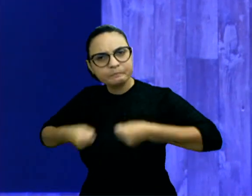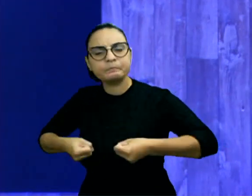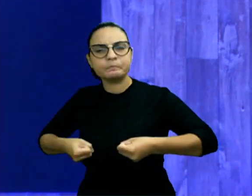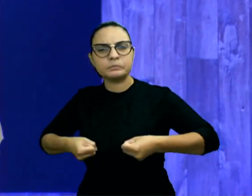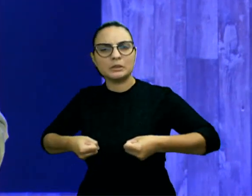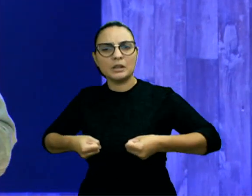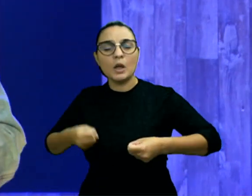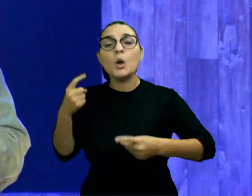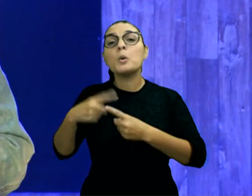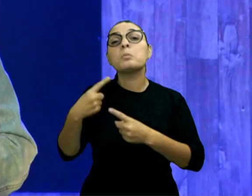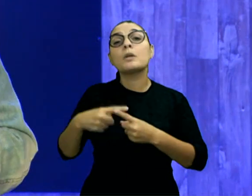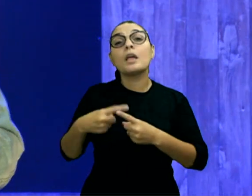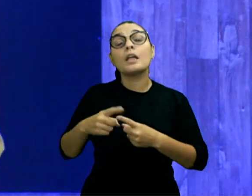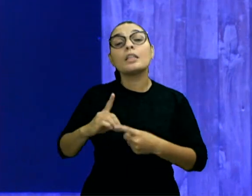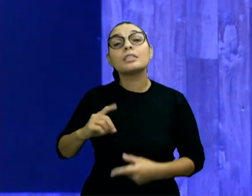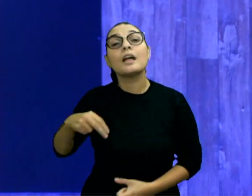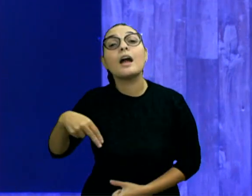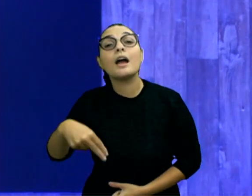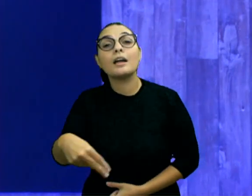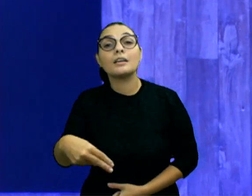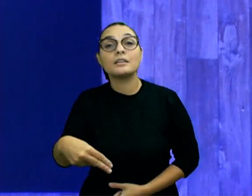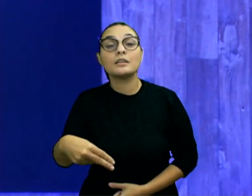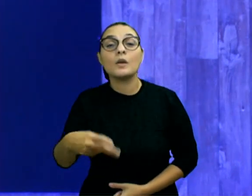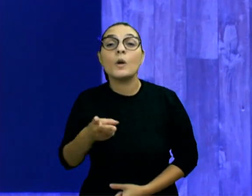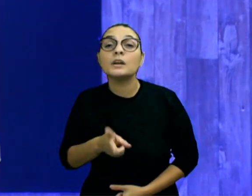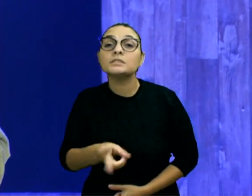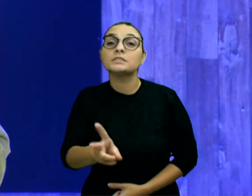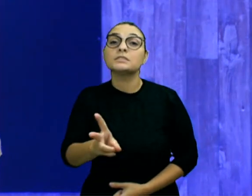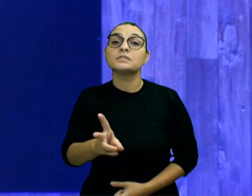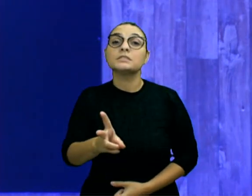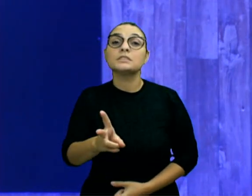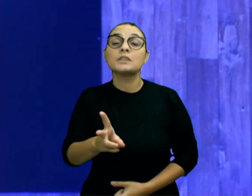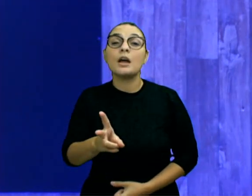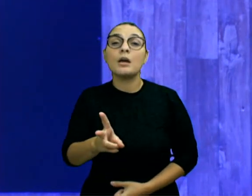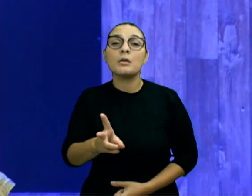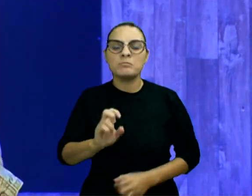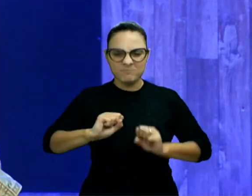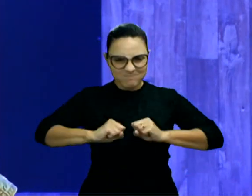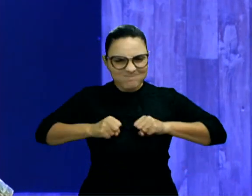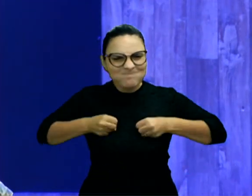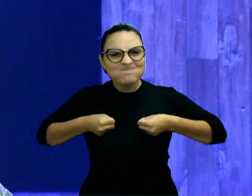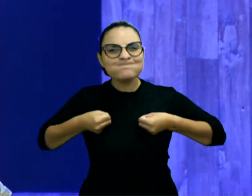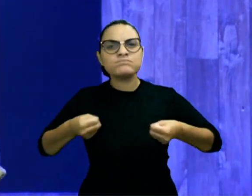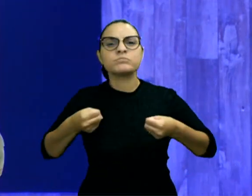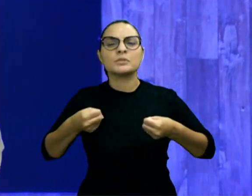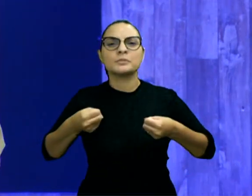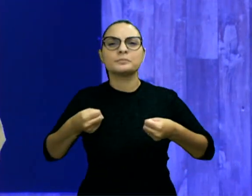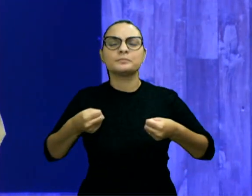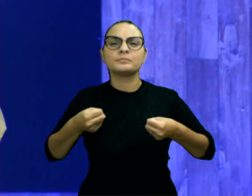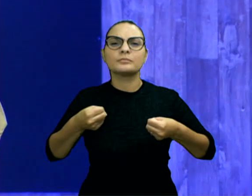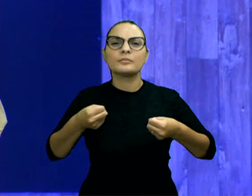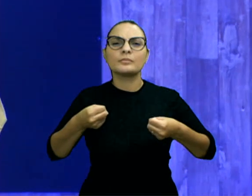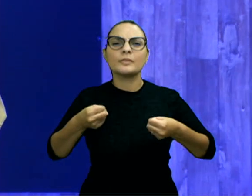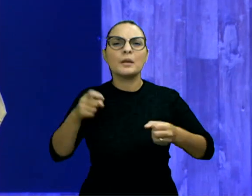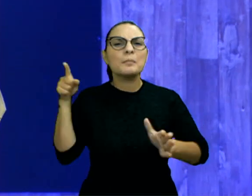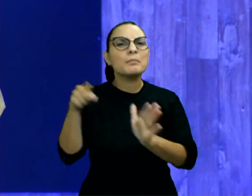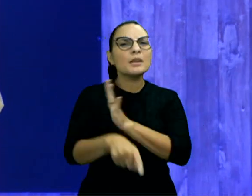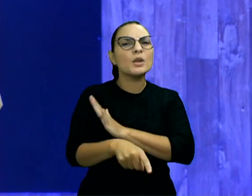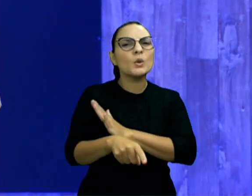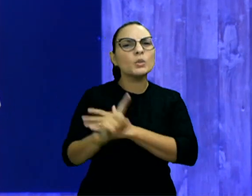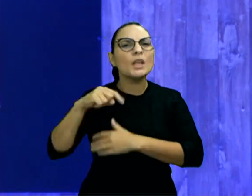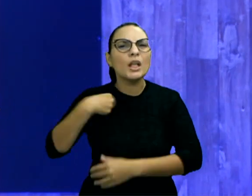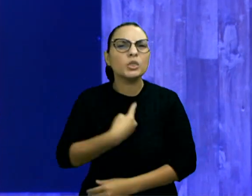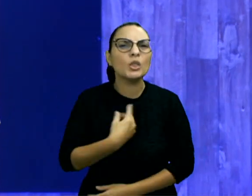Sabe o que? Daniel fazia aquilo que estava ao seu alcance. E o que nós temos feito?